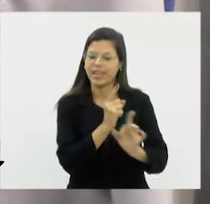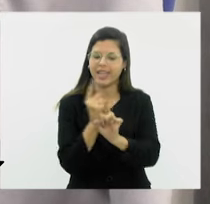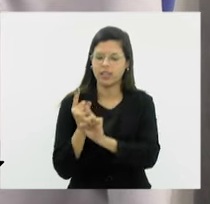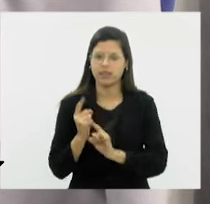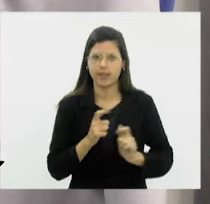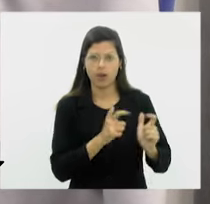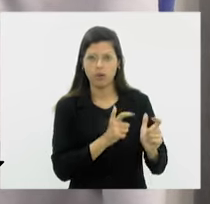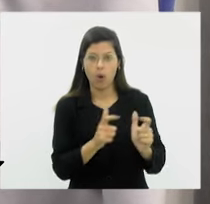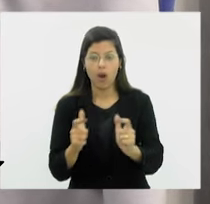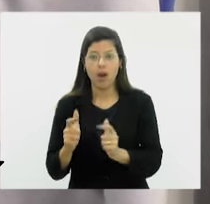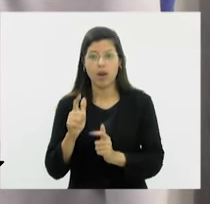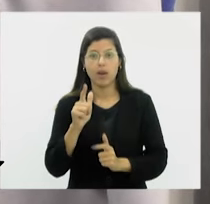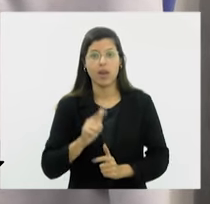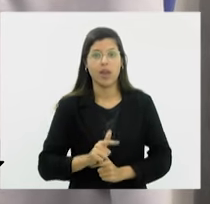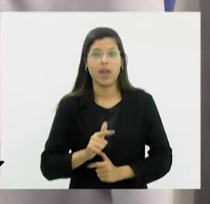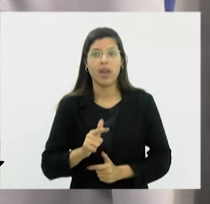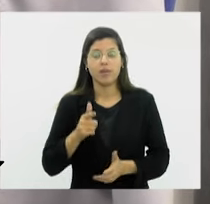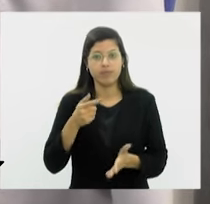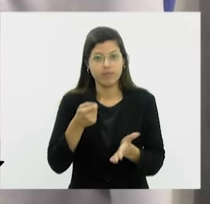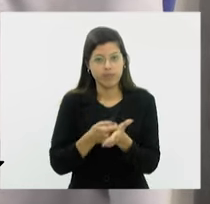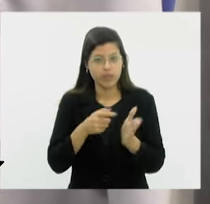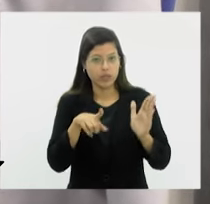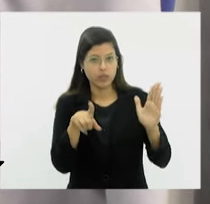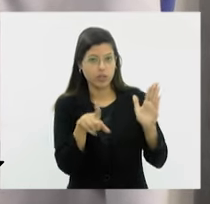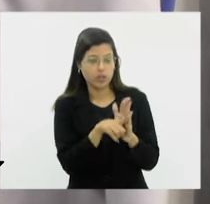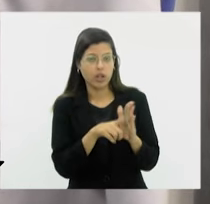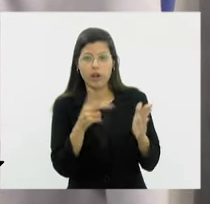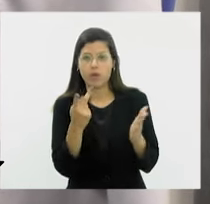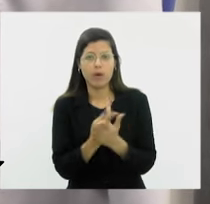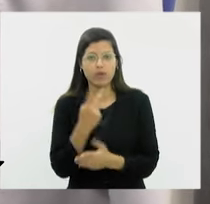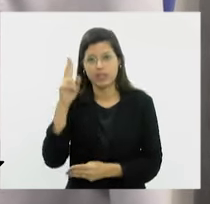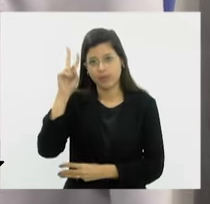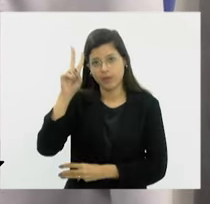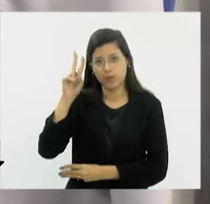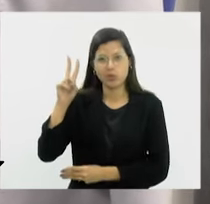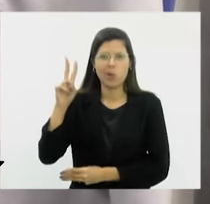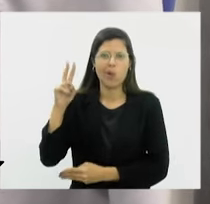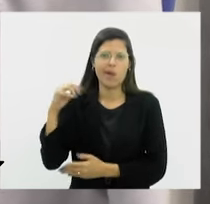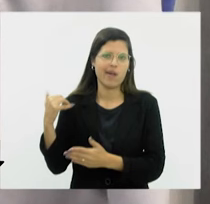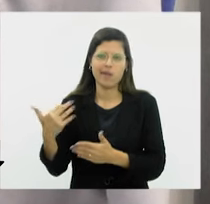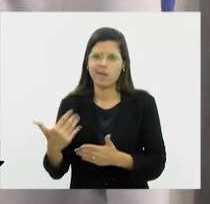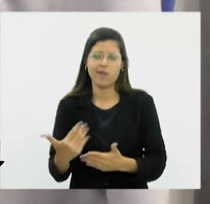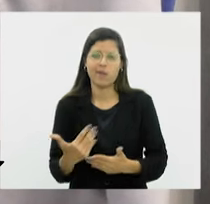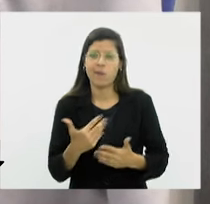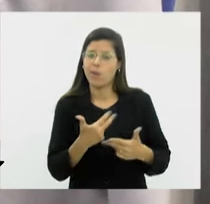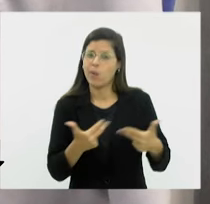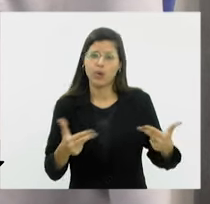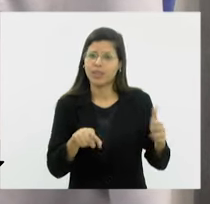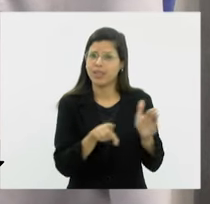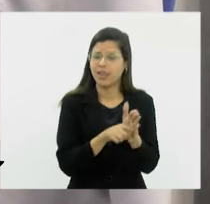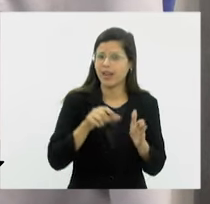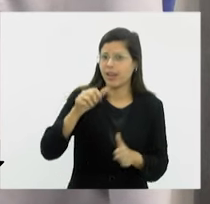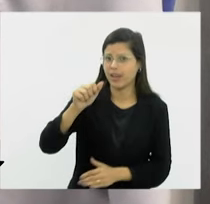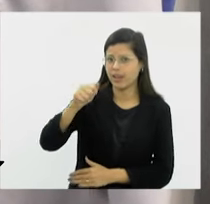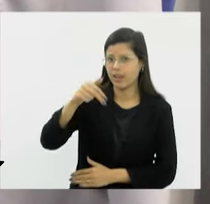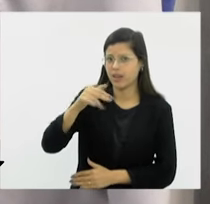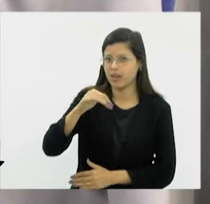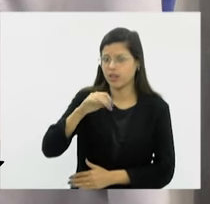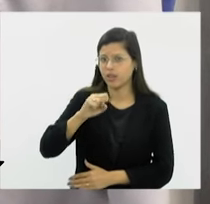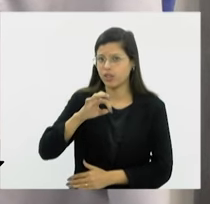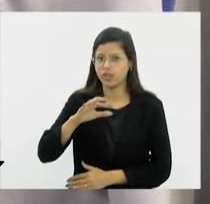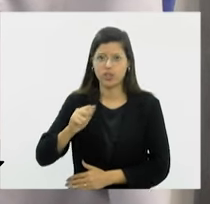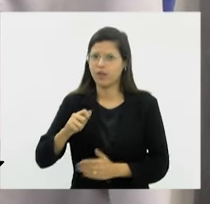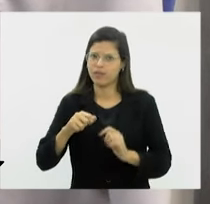é declarar por força de lei um acontecimento histórico, coisa que nem a lei da anistia fez. Então é só nesse sentido o voto da